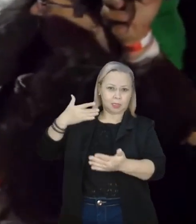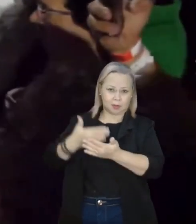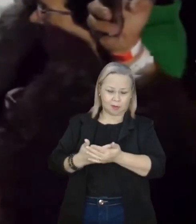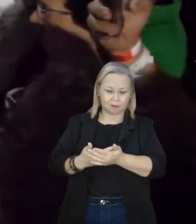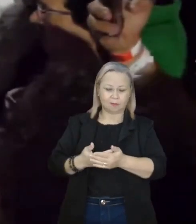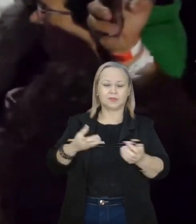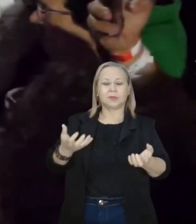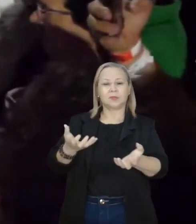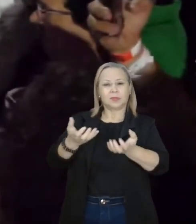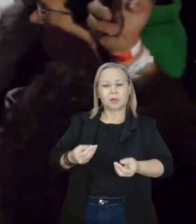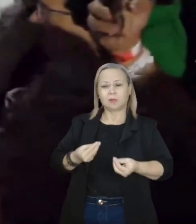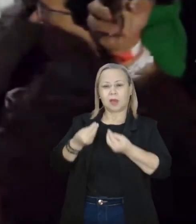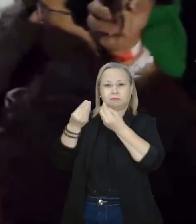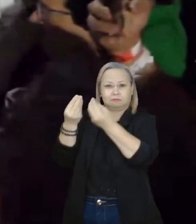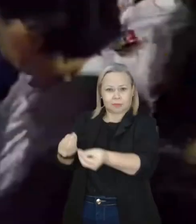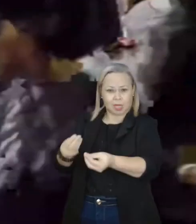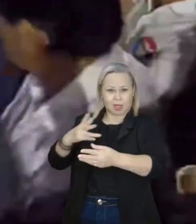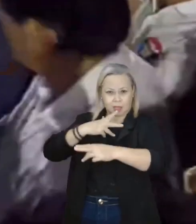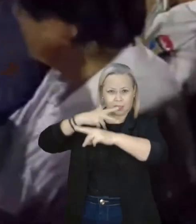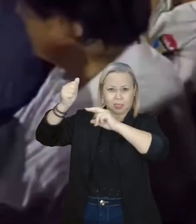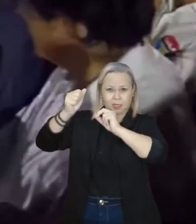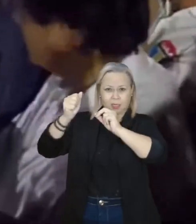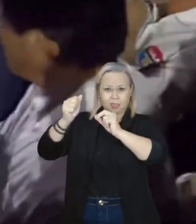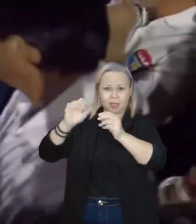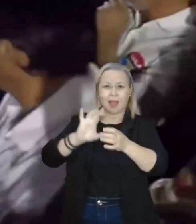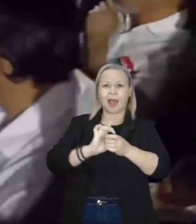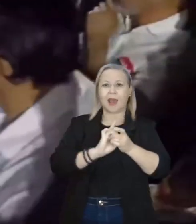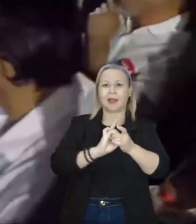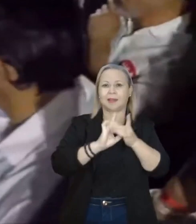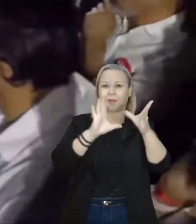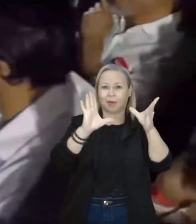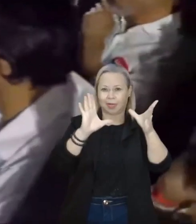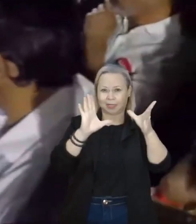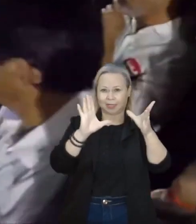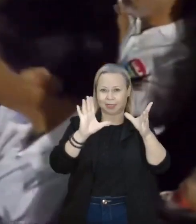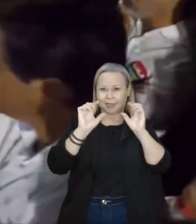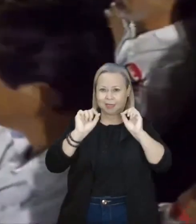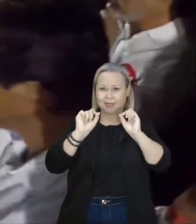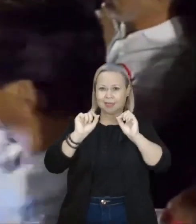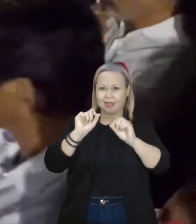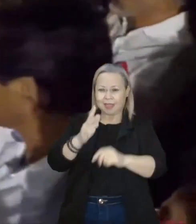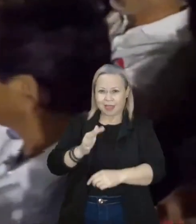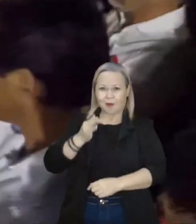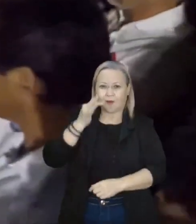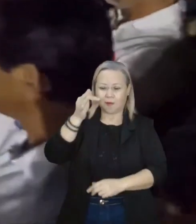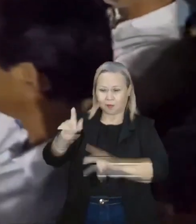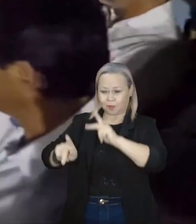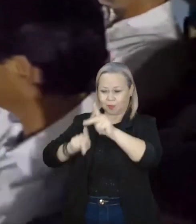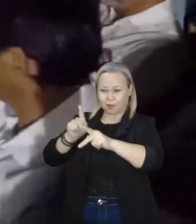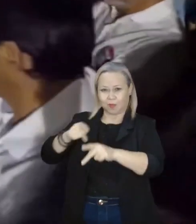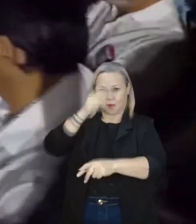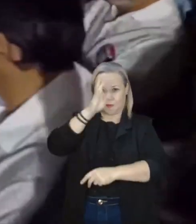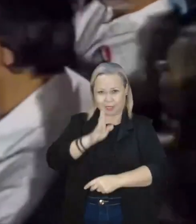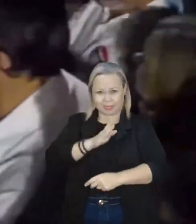dedicar essa vitória à democracia e ao futuro do povo brasileiro.